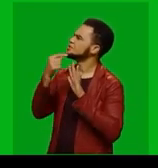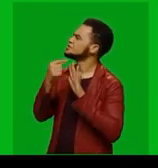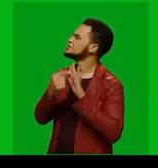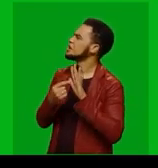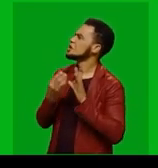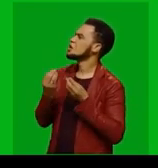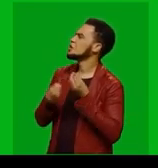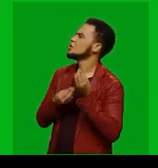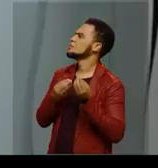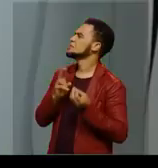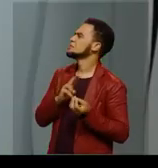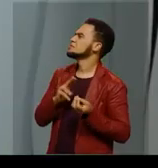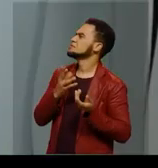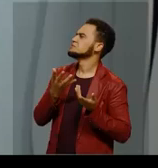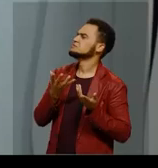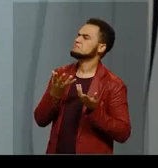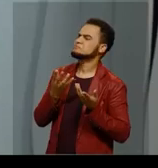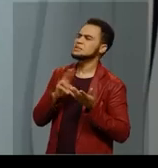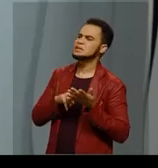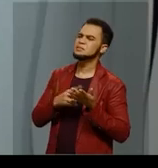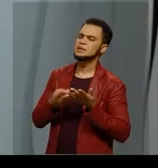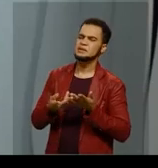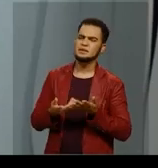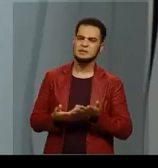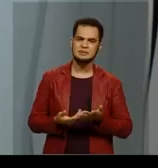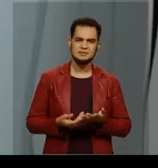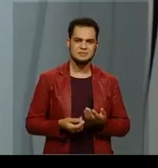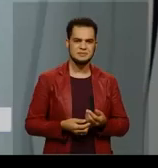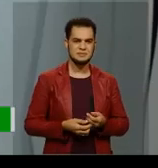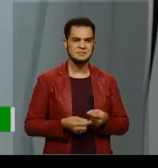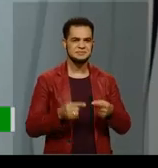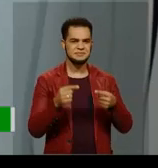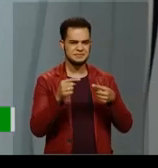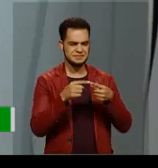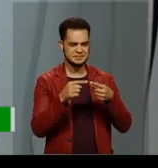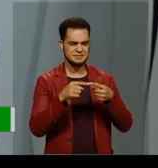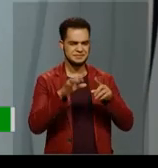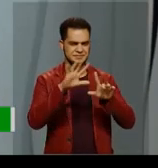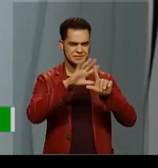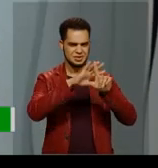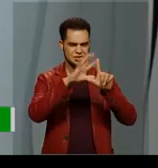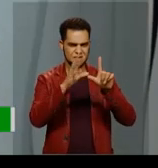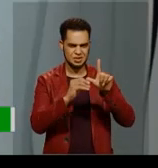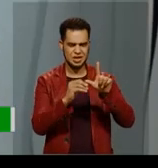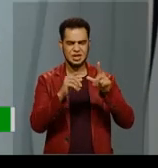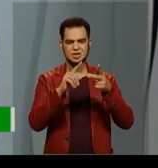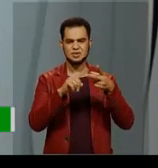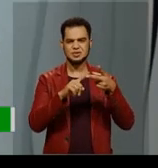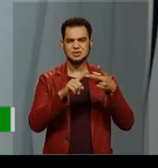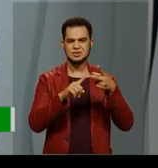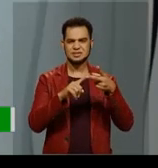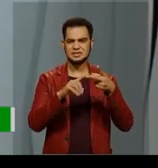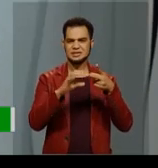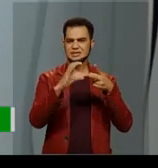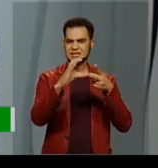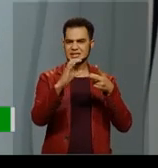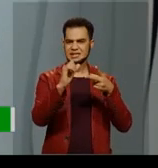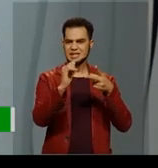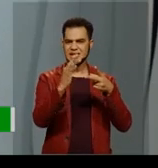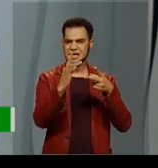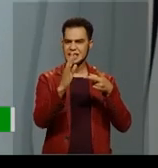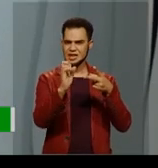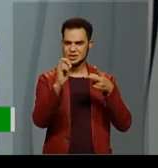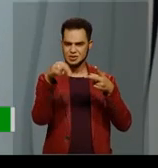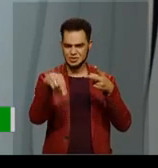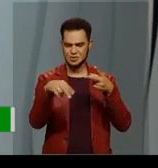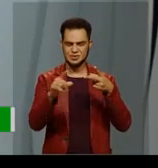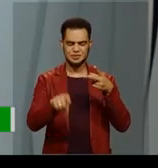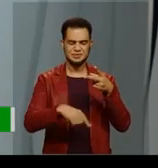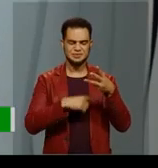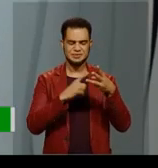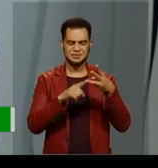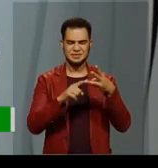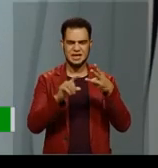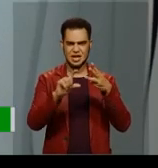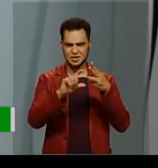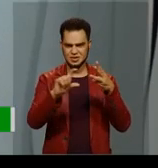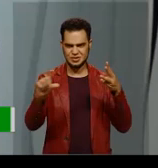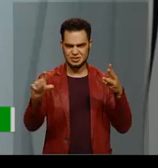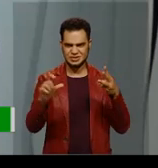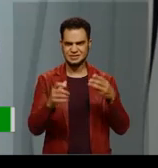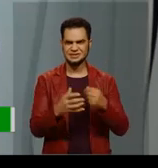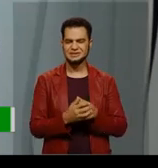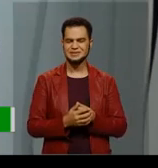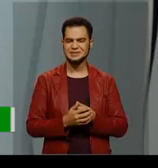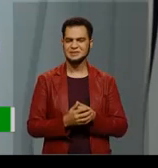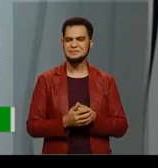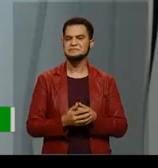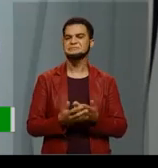a charge, cartoon e a comic strip, que é a tirinha. O que é importante para interpretar, que Rose falou também já, que é